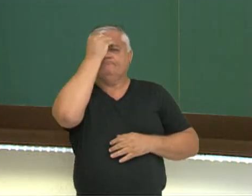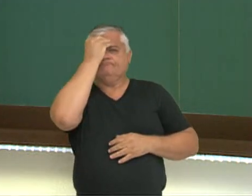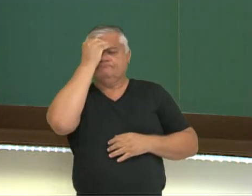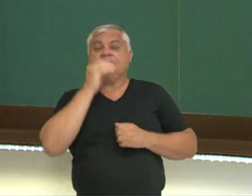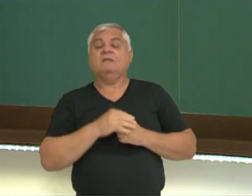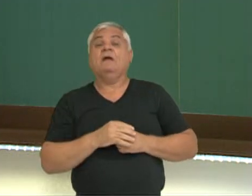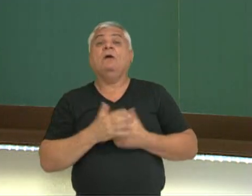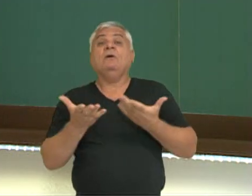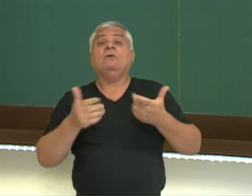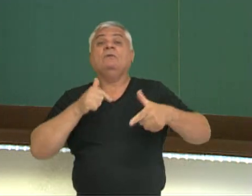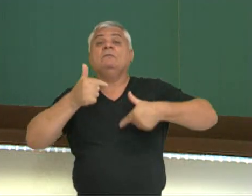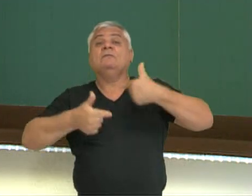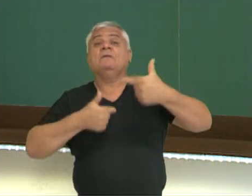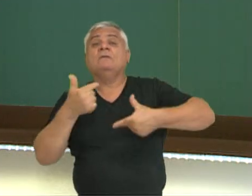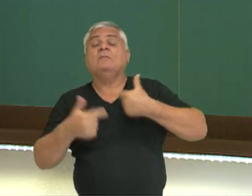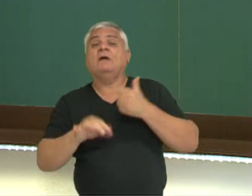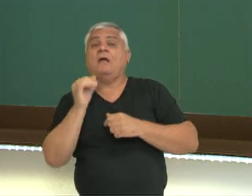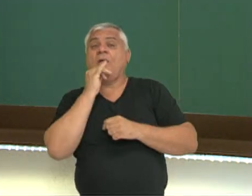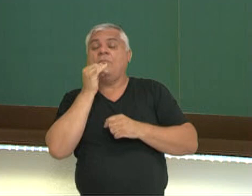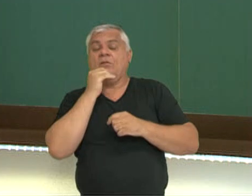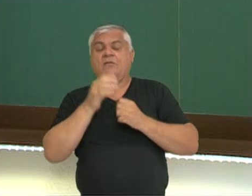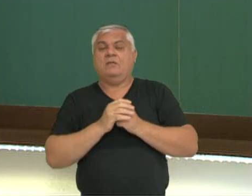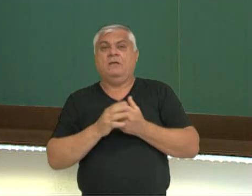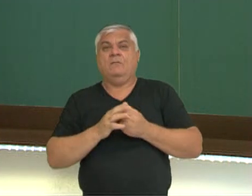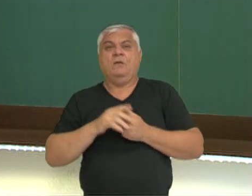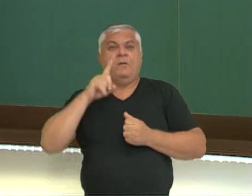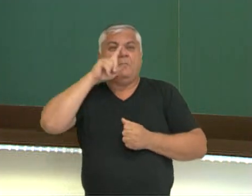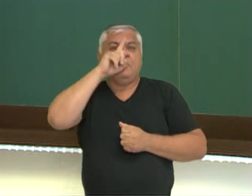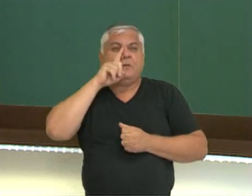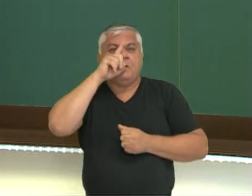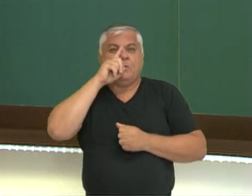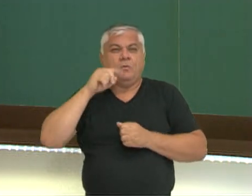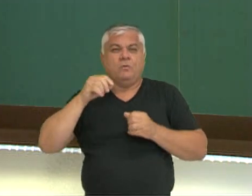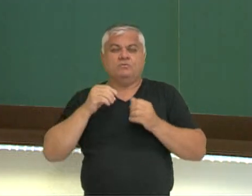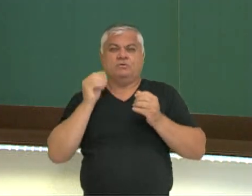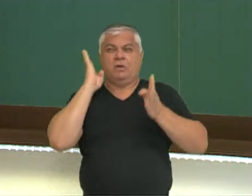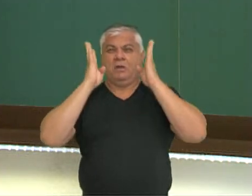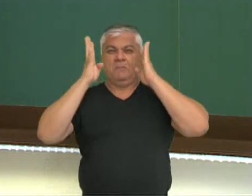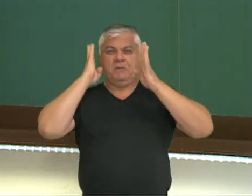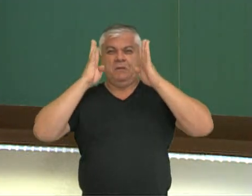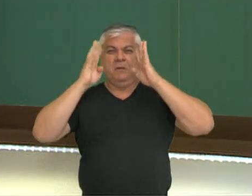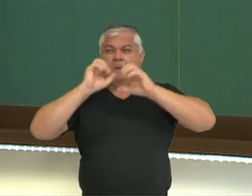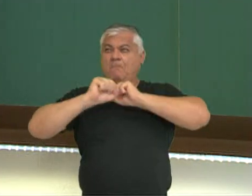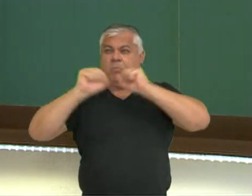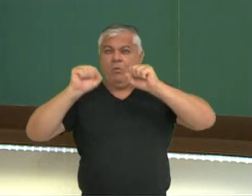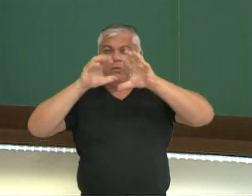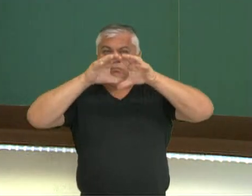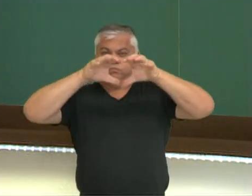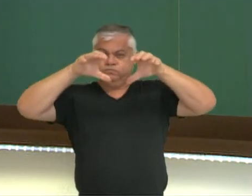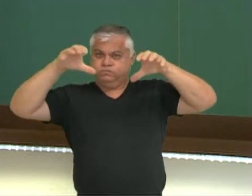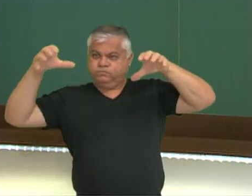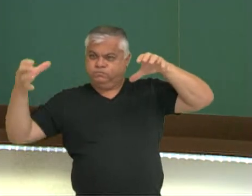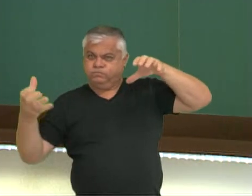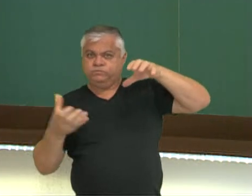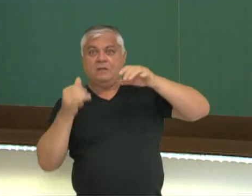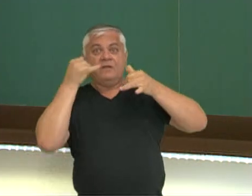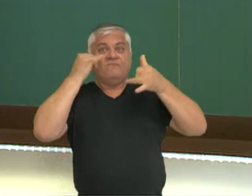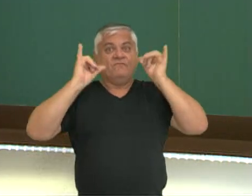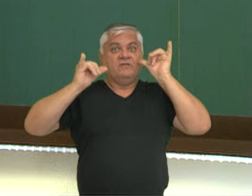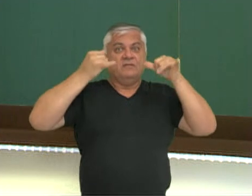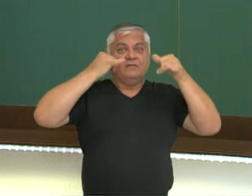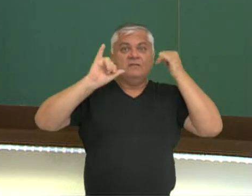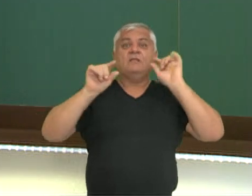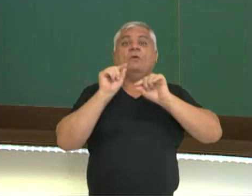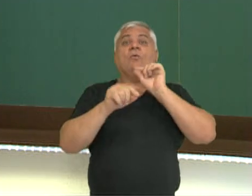que trabalham com carga de explosivos, materiais tóxicos e tal, para que eles evitem o máximo, para que eles